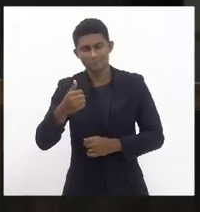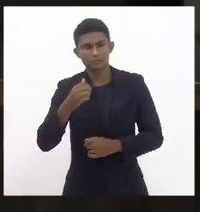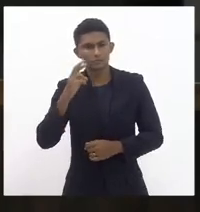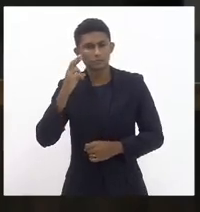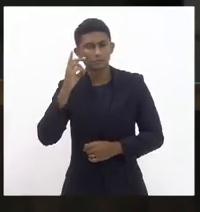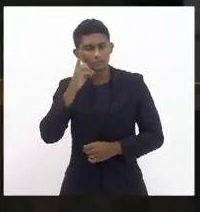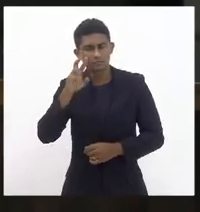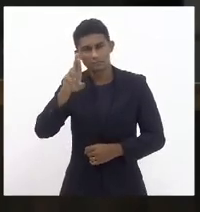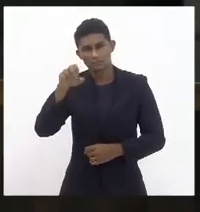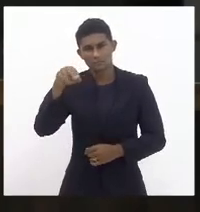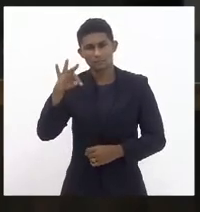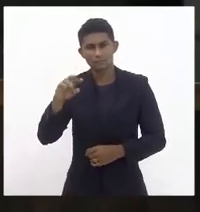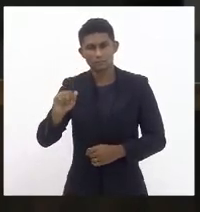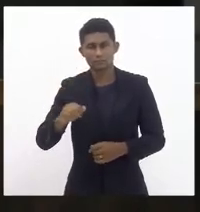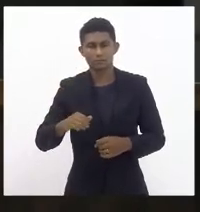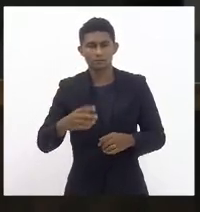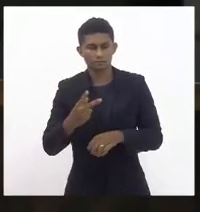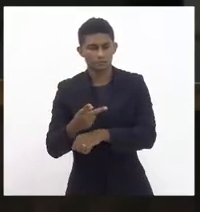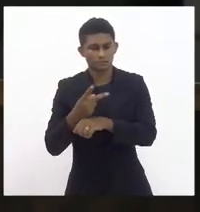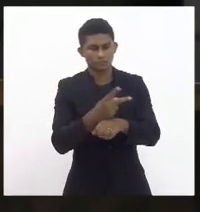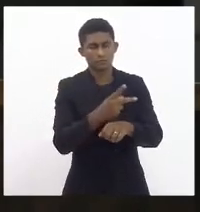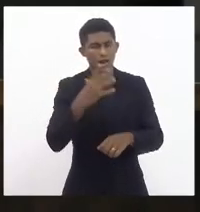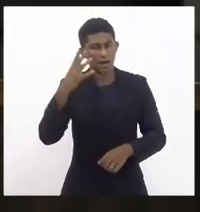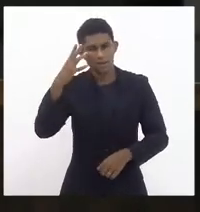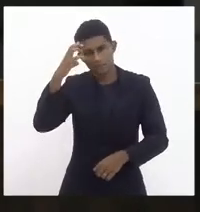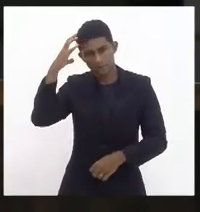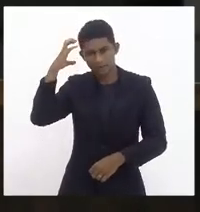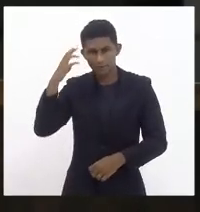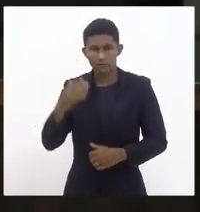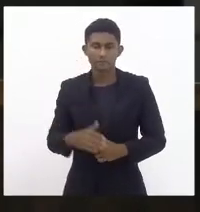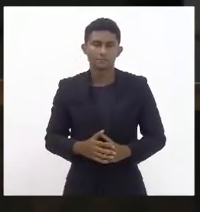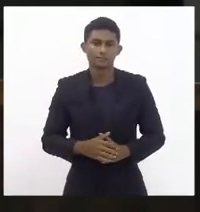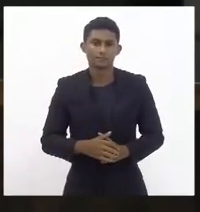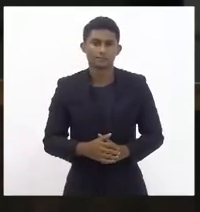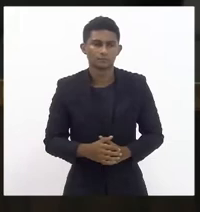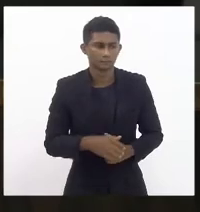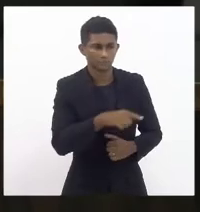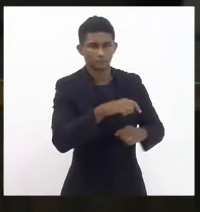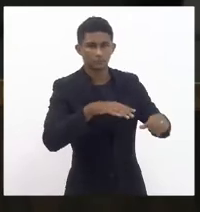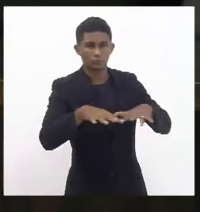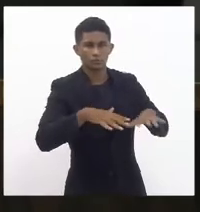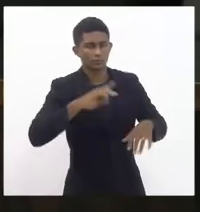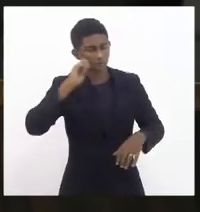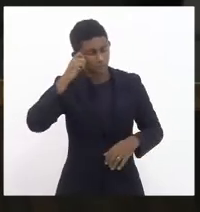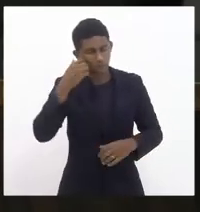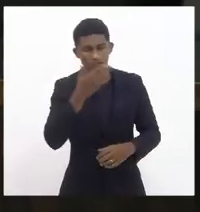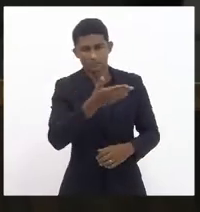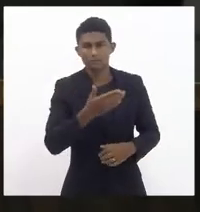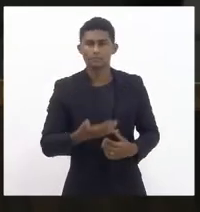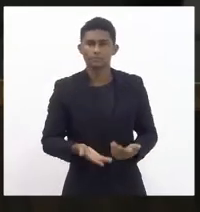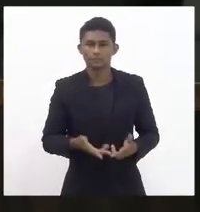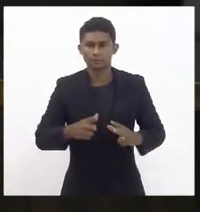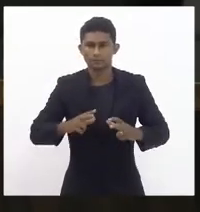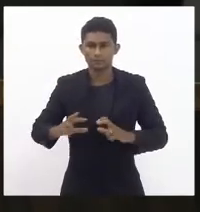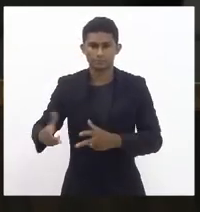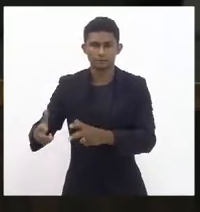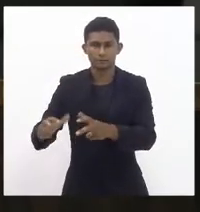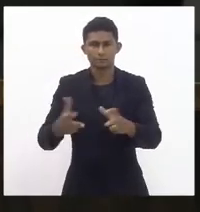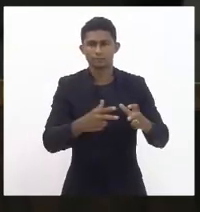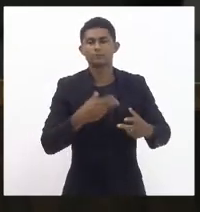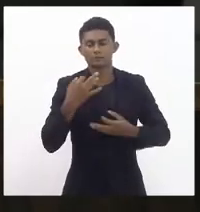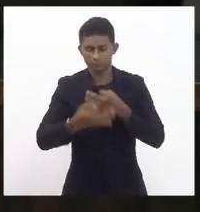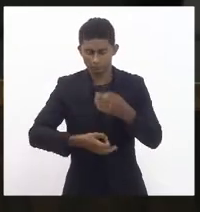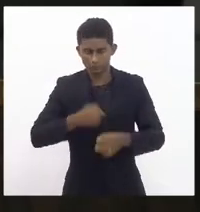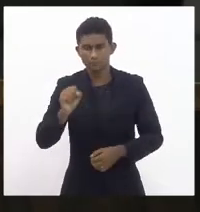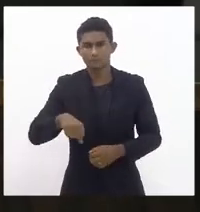Souza consegue o primaria e Franco ao movimento negro Unificado fazer a comissão de normas internas e proposições externas